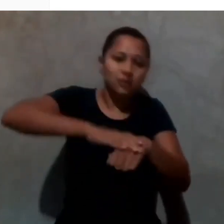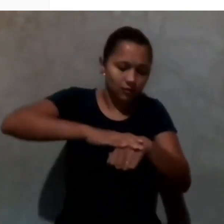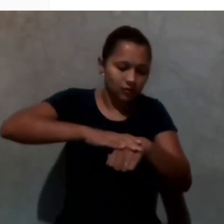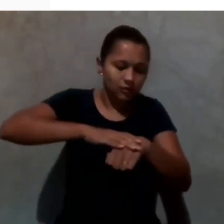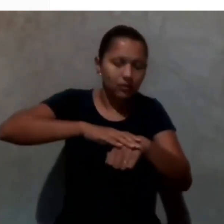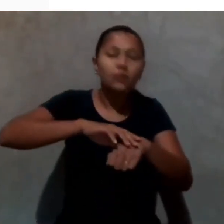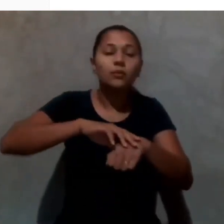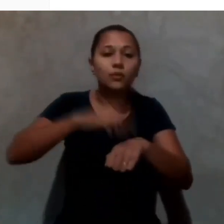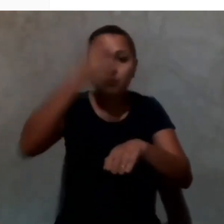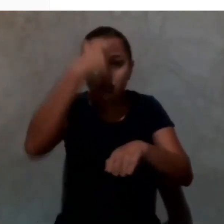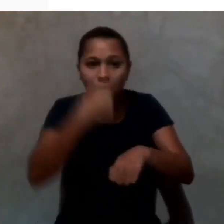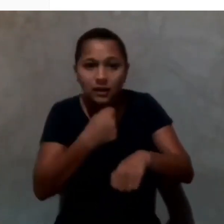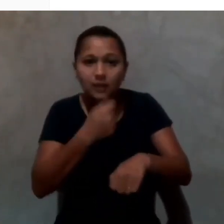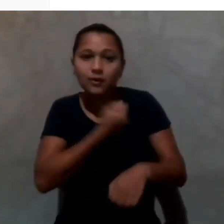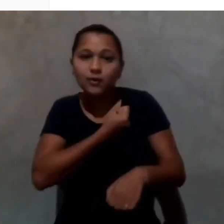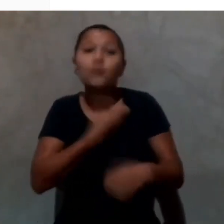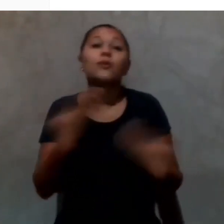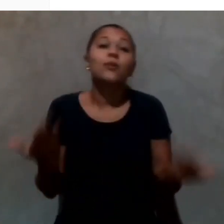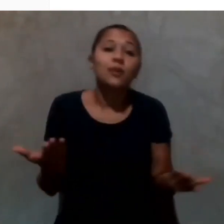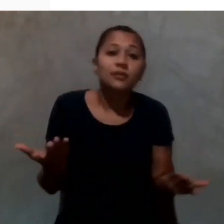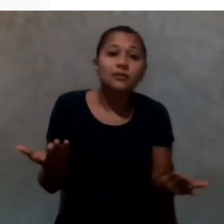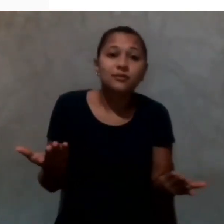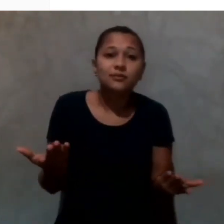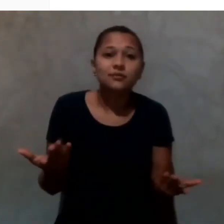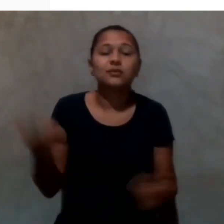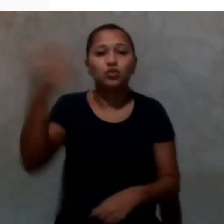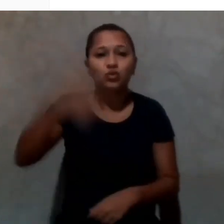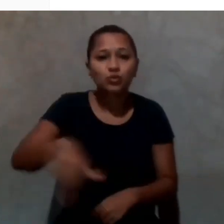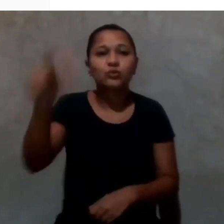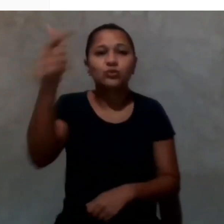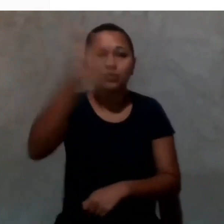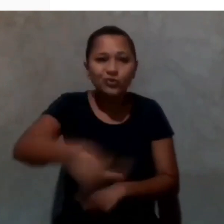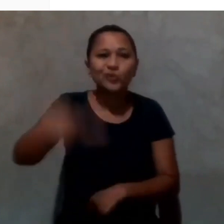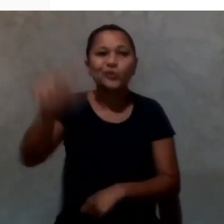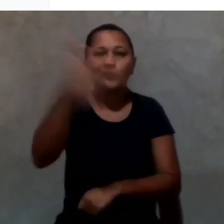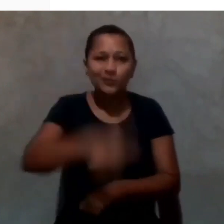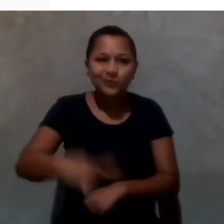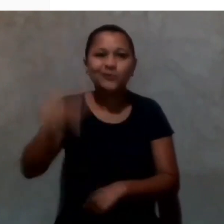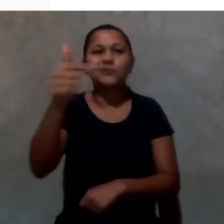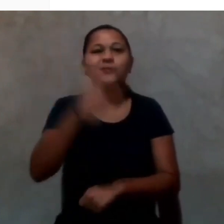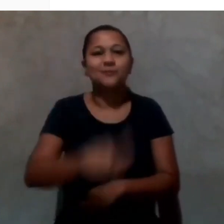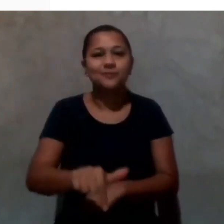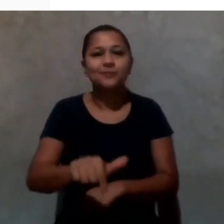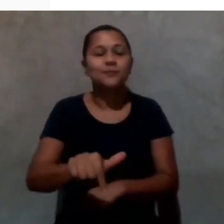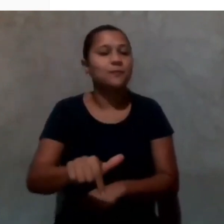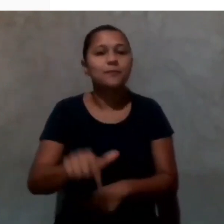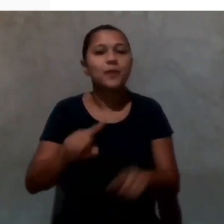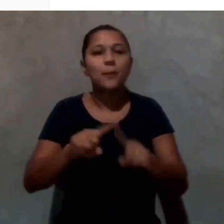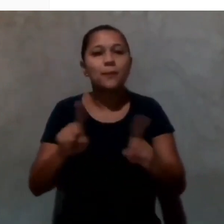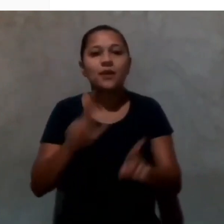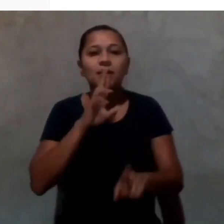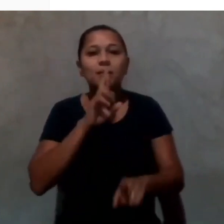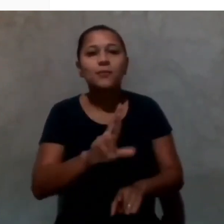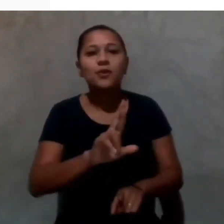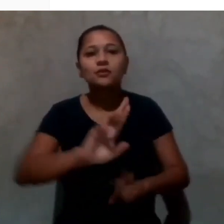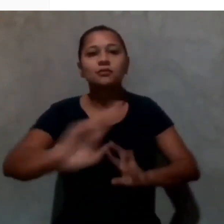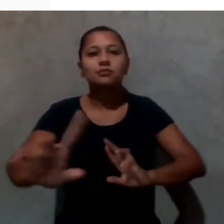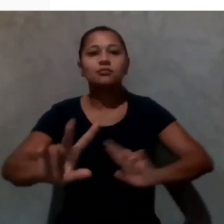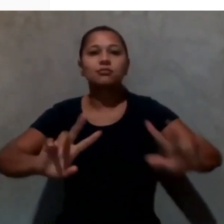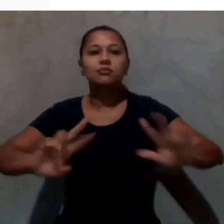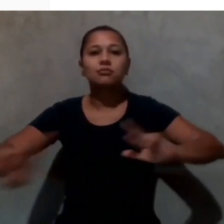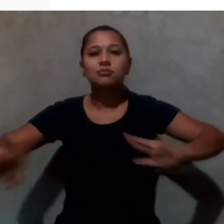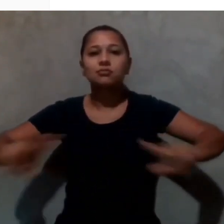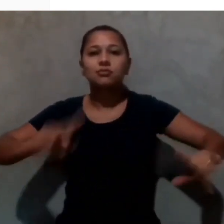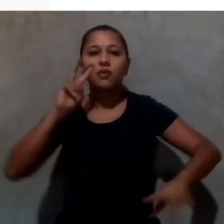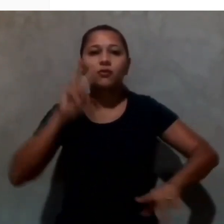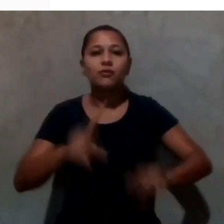vezes nas mesmas condições, vão apresentar resultados imprevisíveis, dentre os resultados possíveis. Esses são os